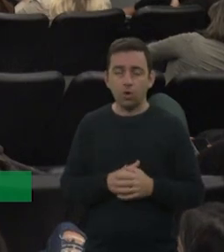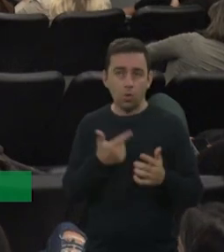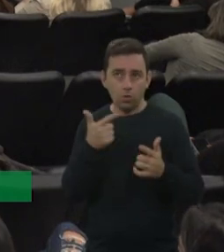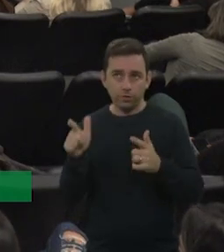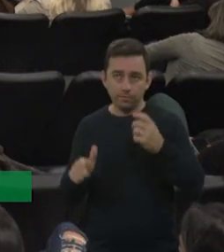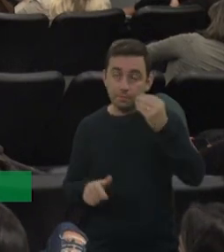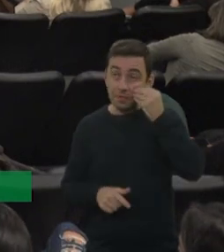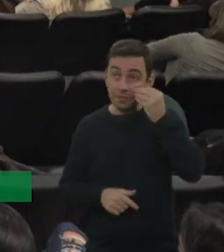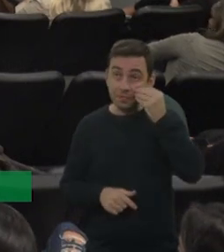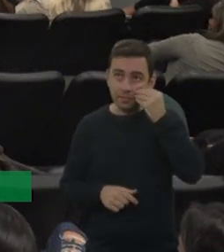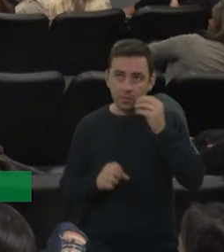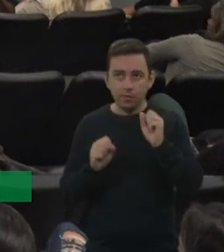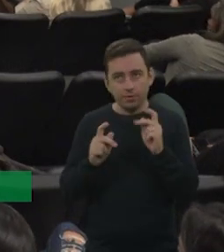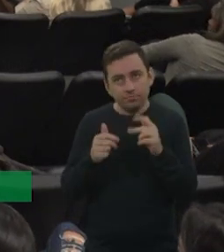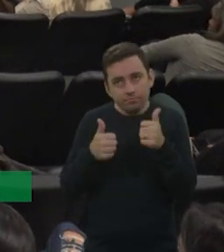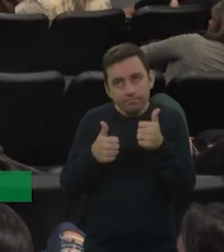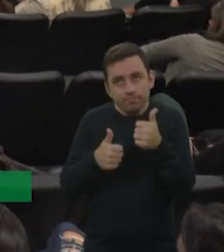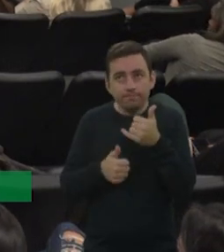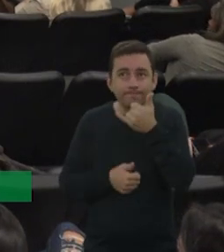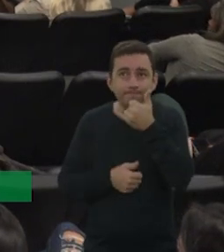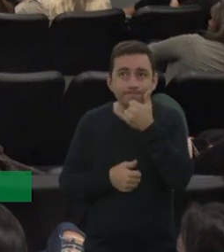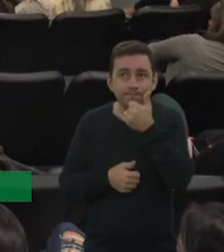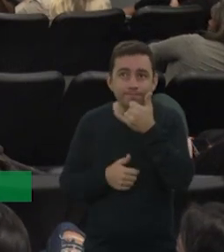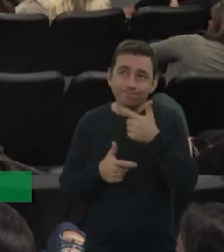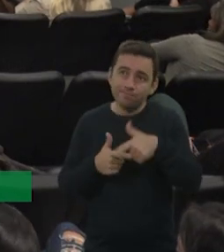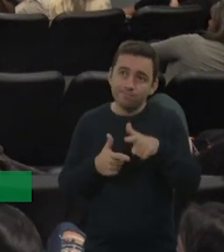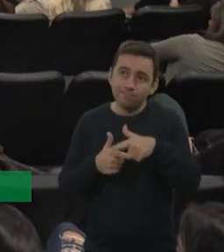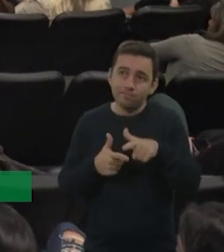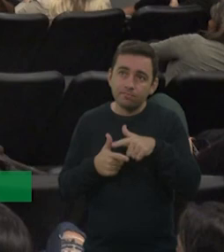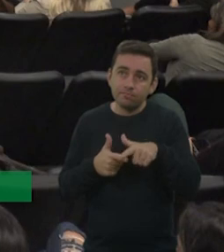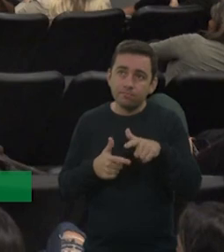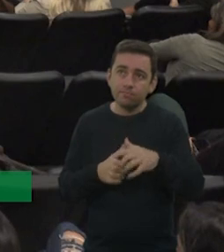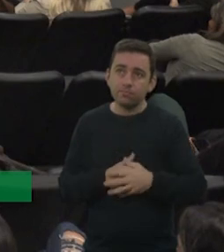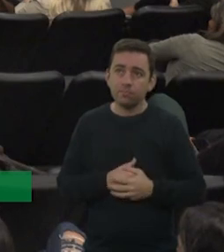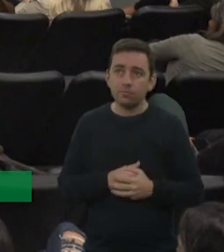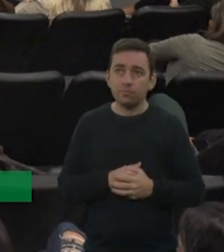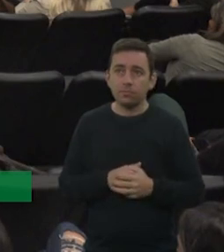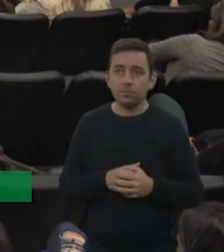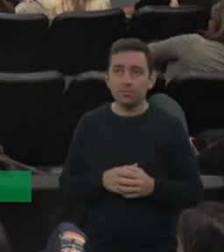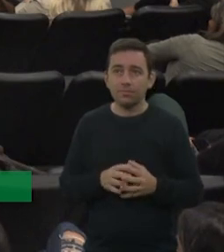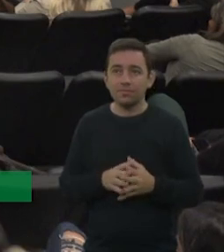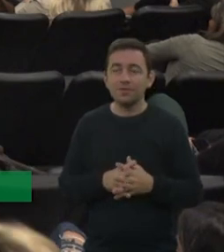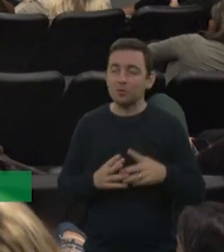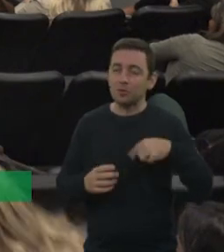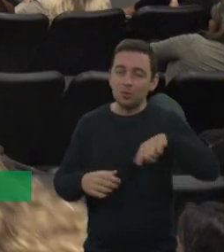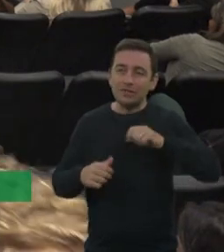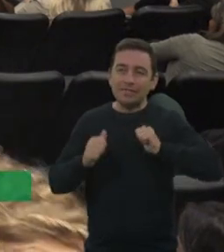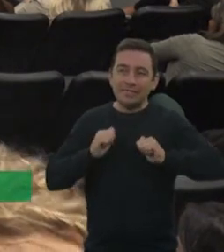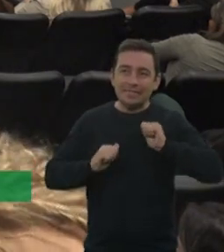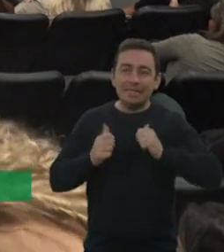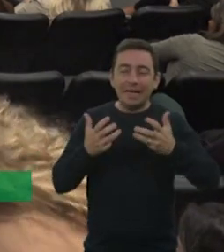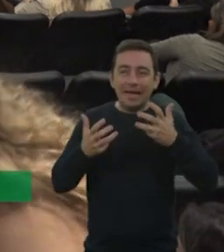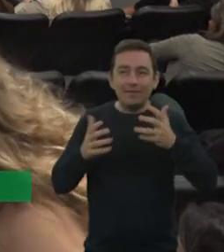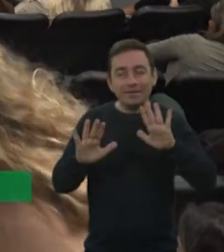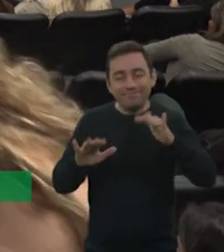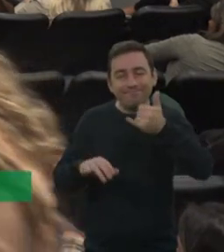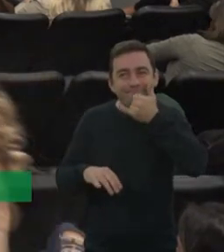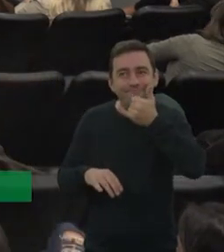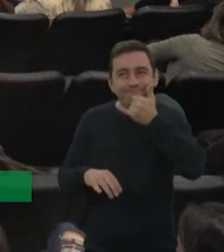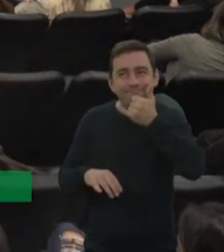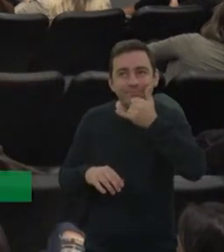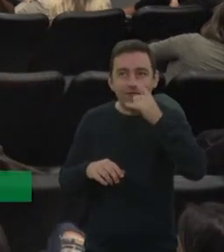Tá, obrigado, doutor Lando. Desculpa mesmo pelo problema. A gente está aqui ansioso pela sua palestra, mas. A